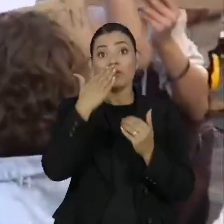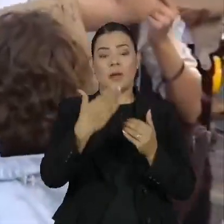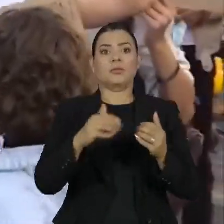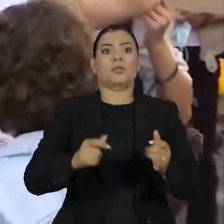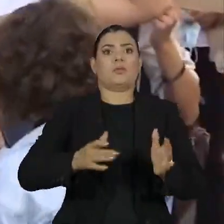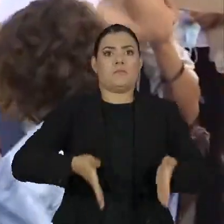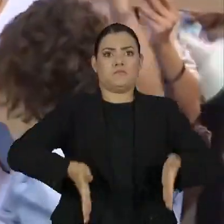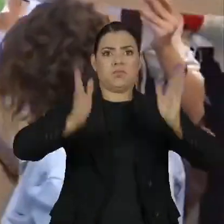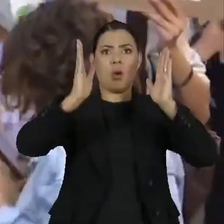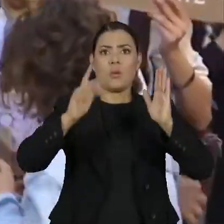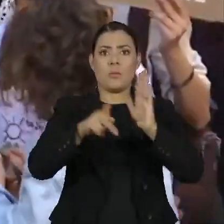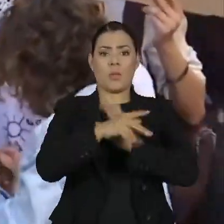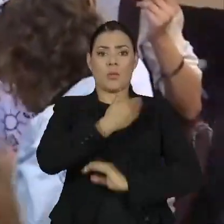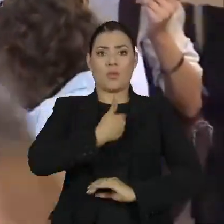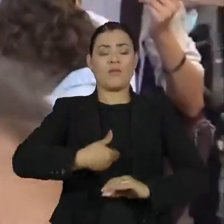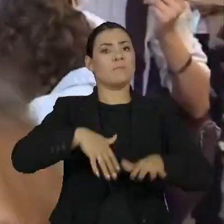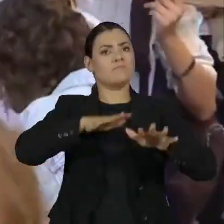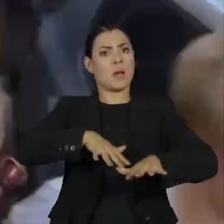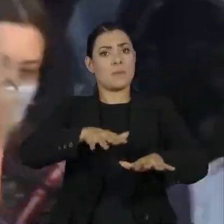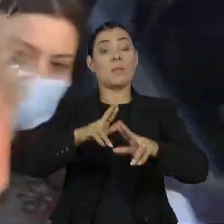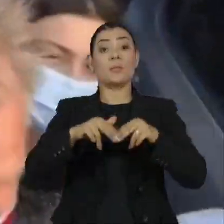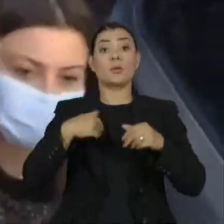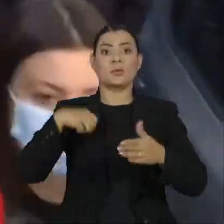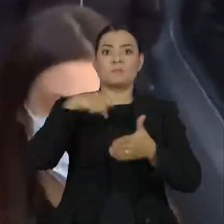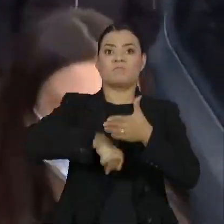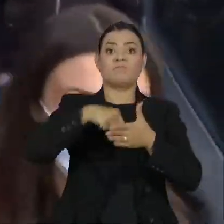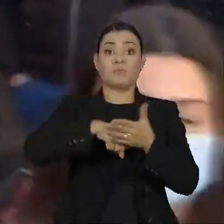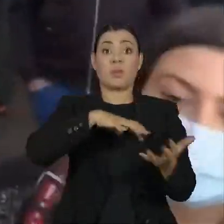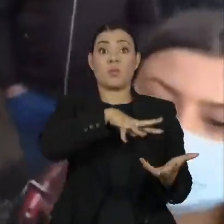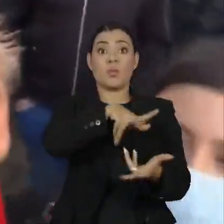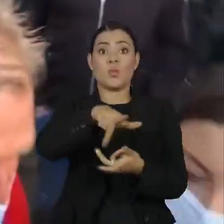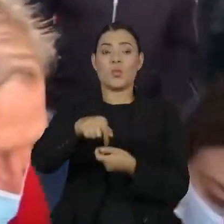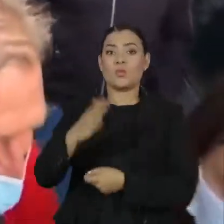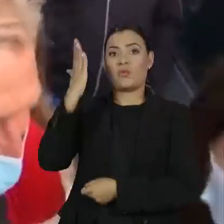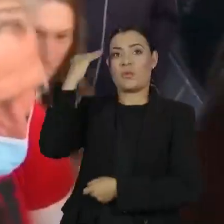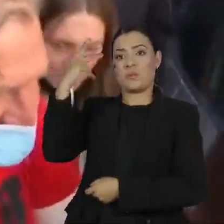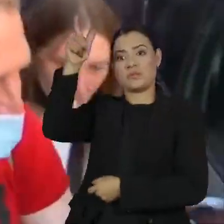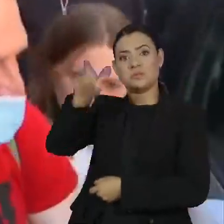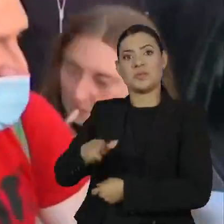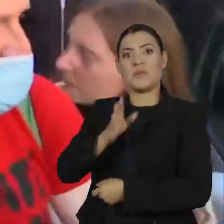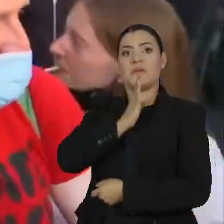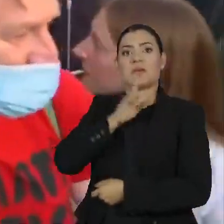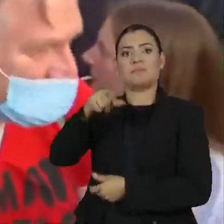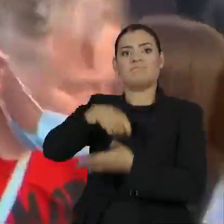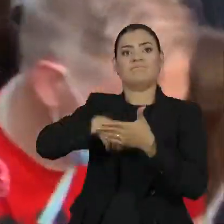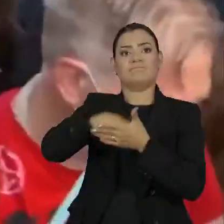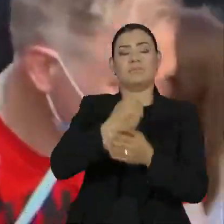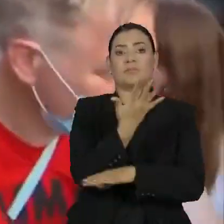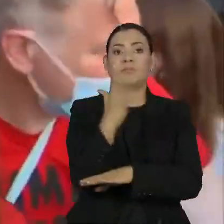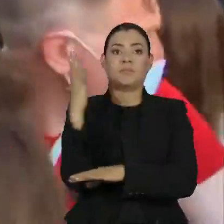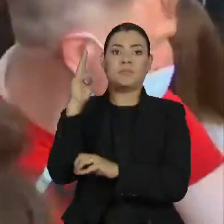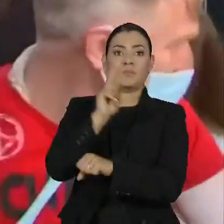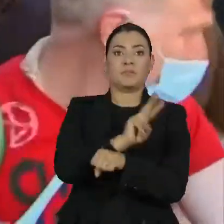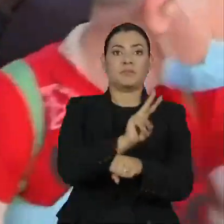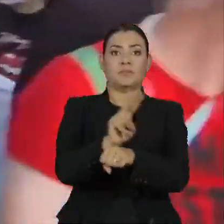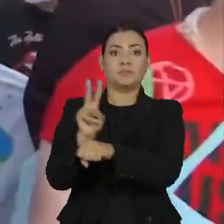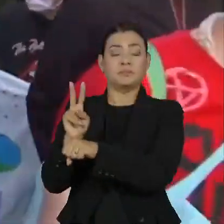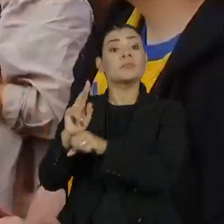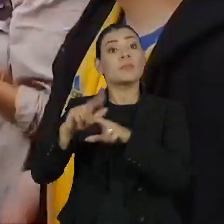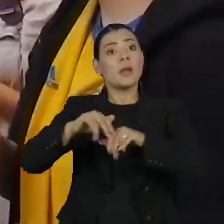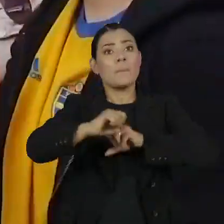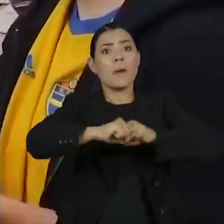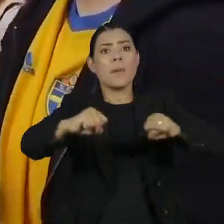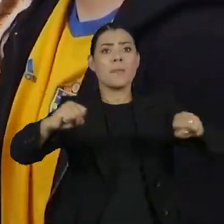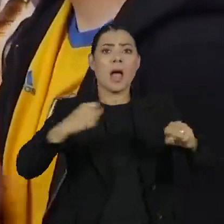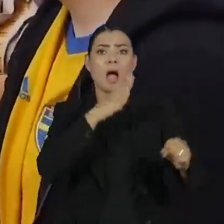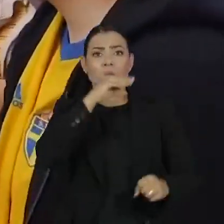ineditismo e a persistência da jovem viraram notícia no mundo todo e ela se tornou voz e referência do ativismo ambiental levando Multidões